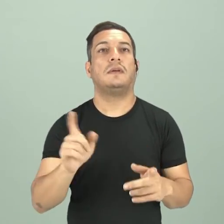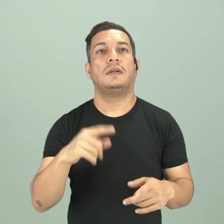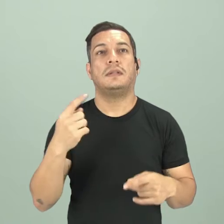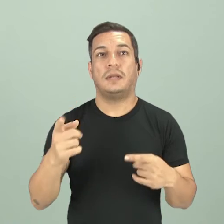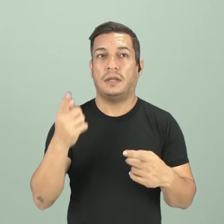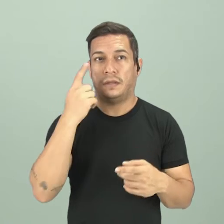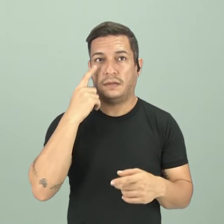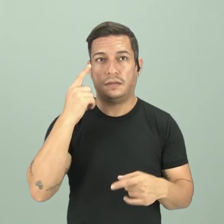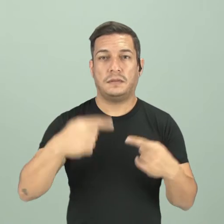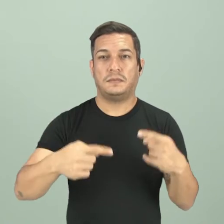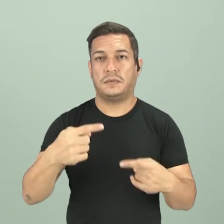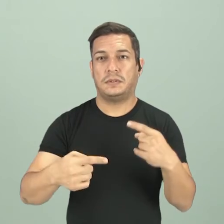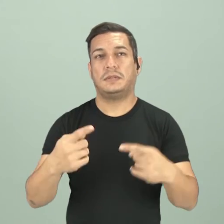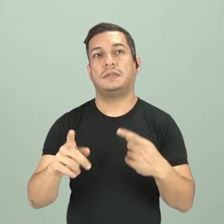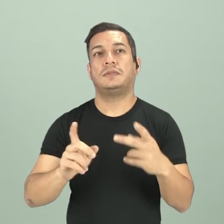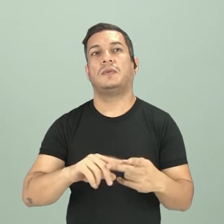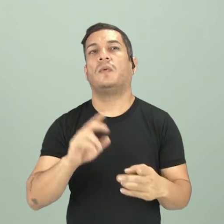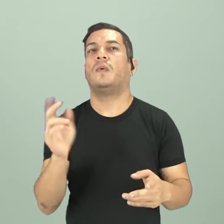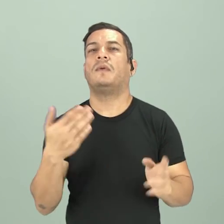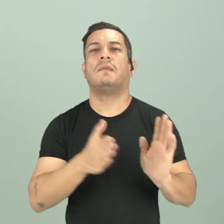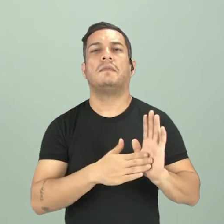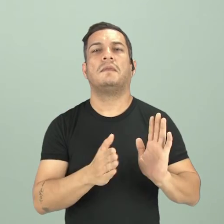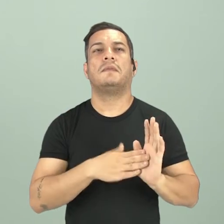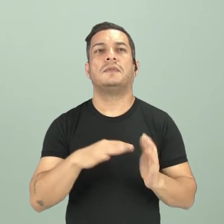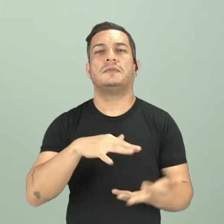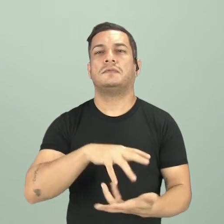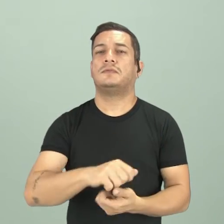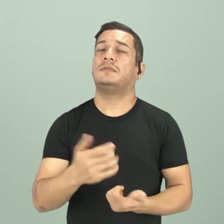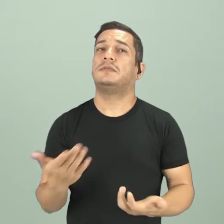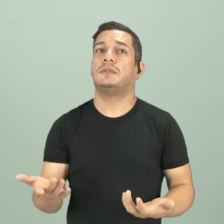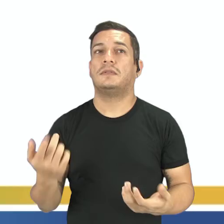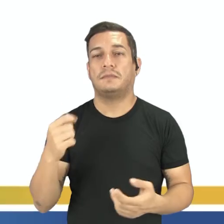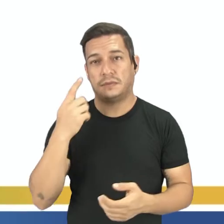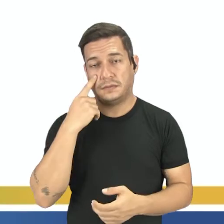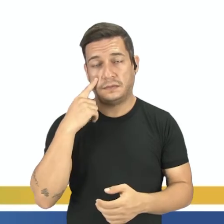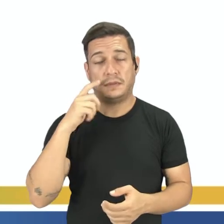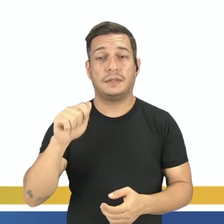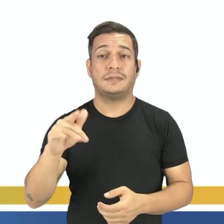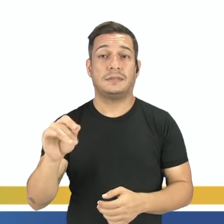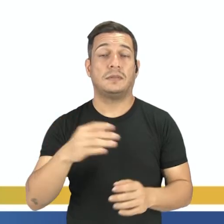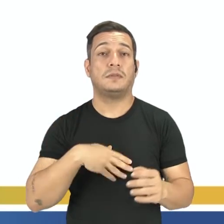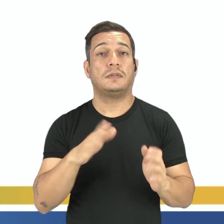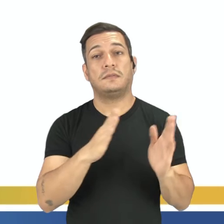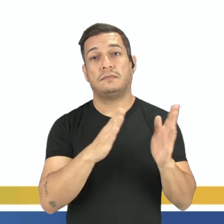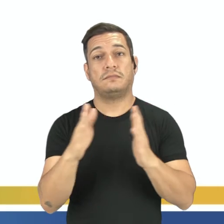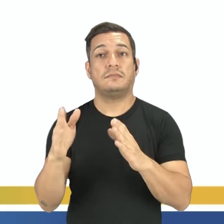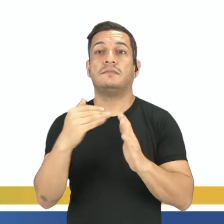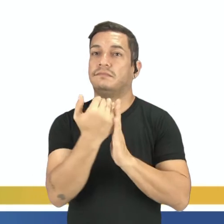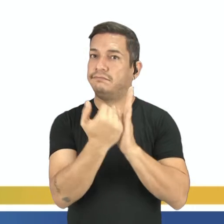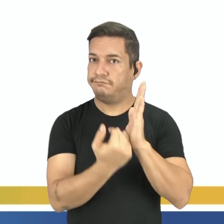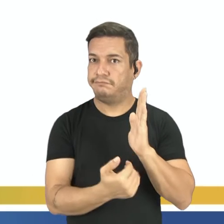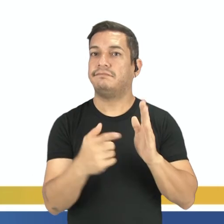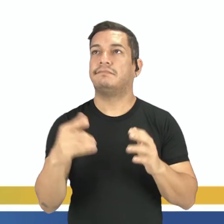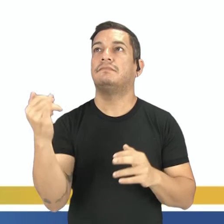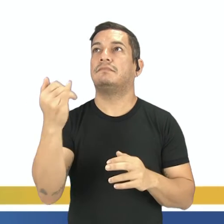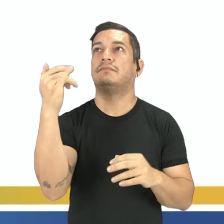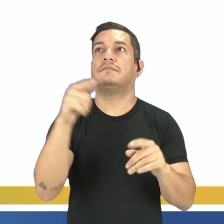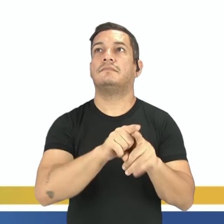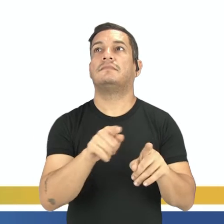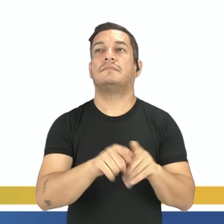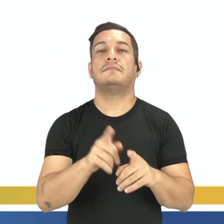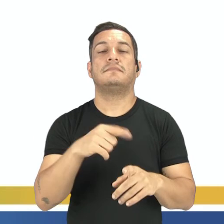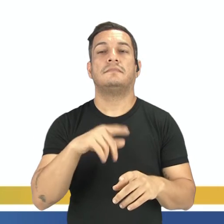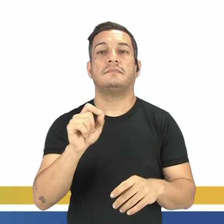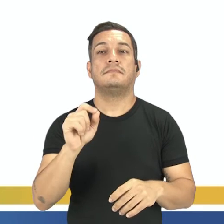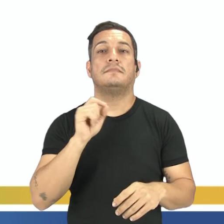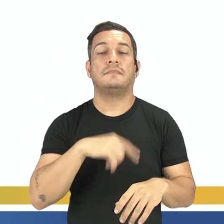está mais ligado à esfera política ou é mais uma proposta mundial? Então a sua ação tem que caminhar em torno desses elementos, gente. Em algum momento,